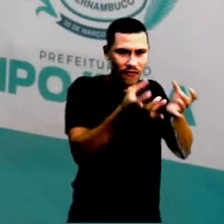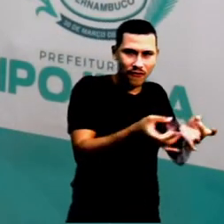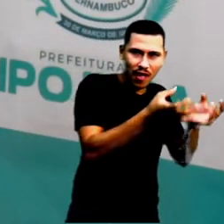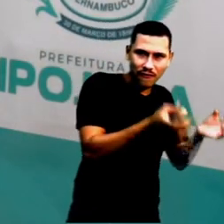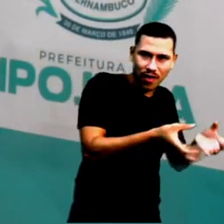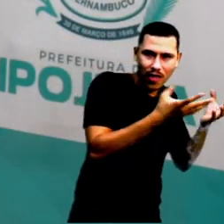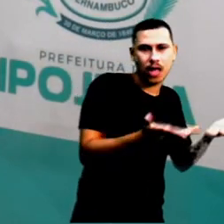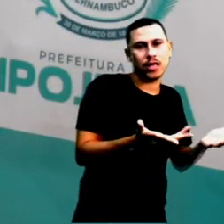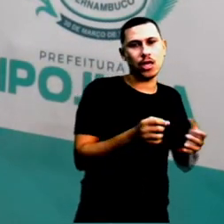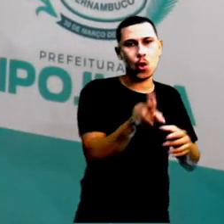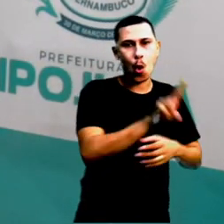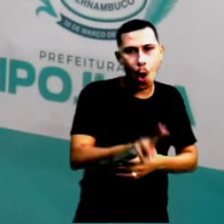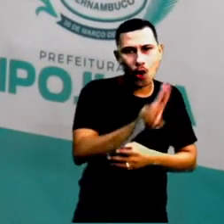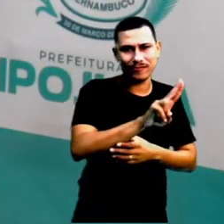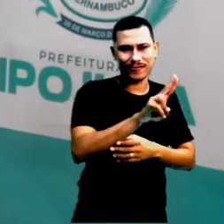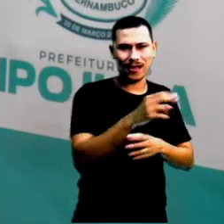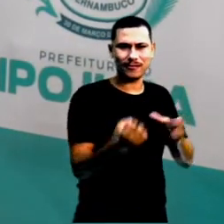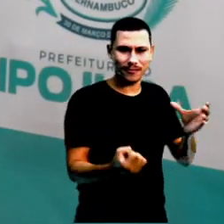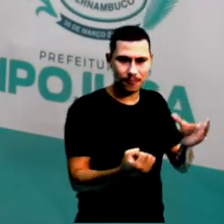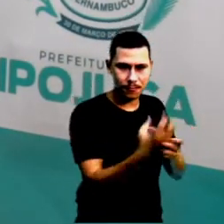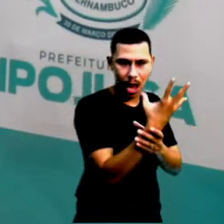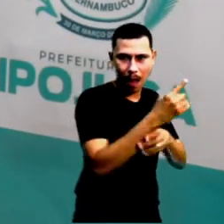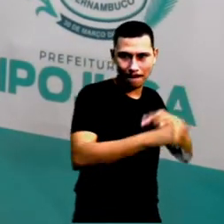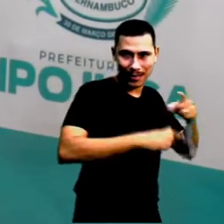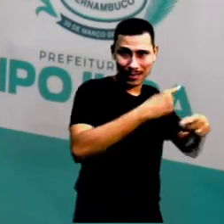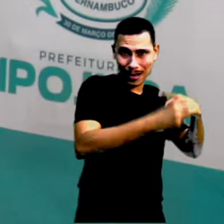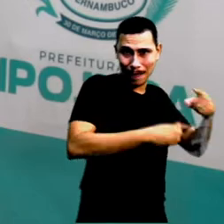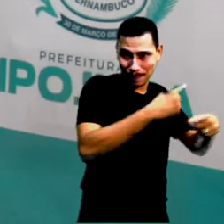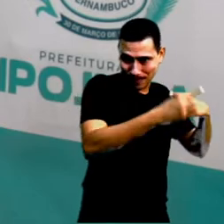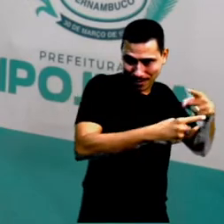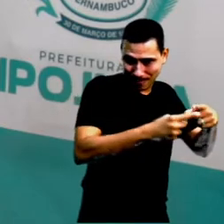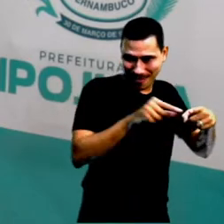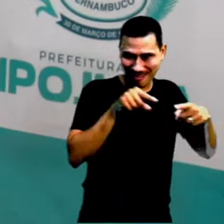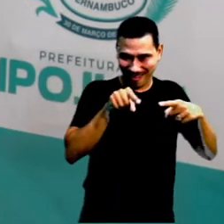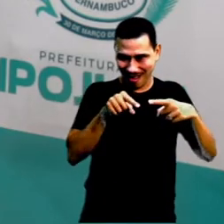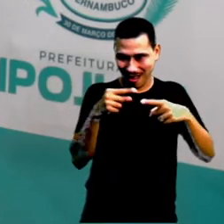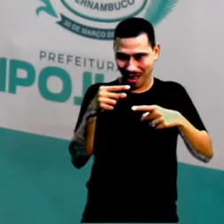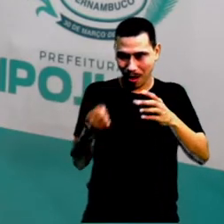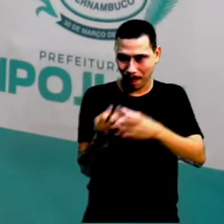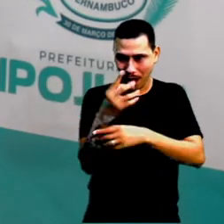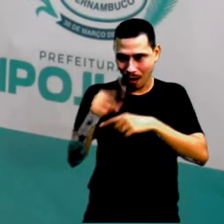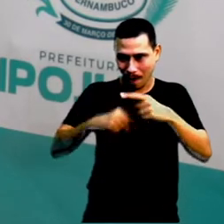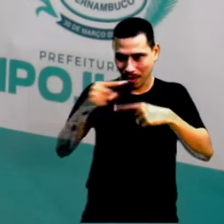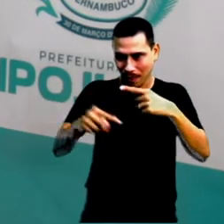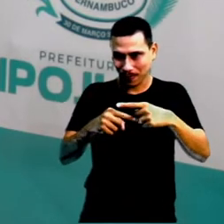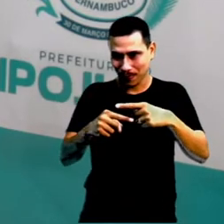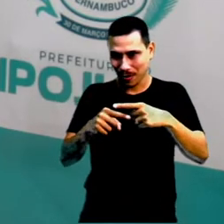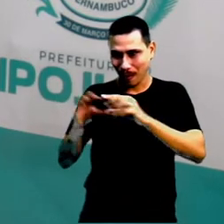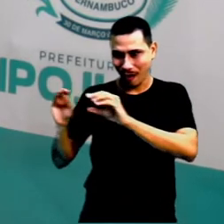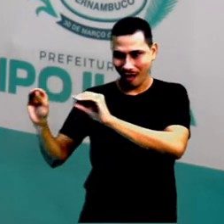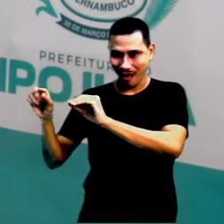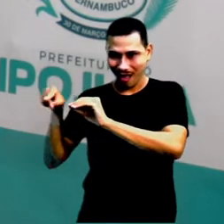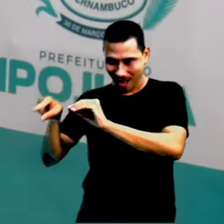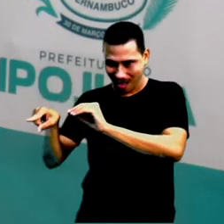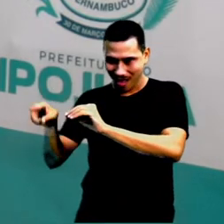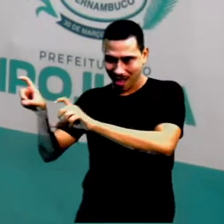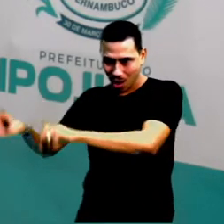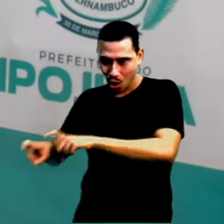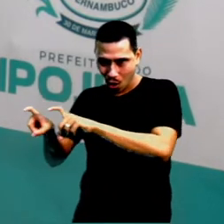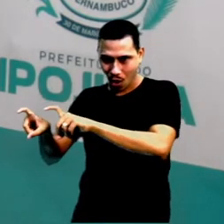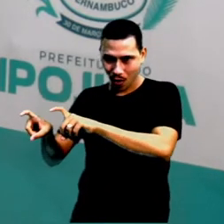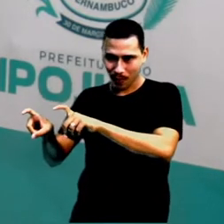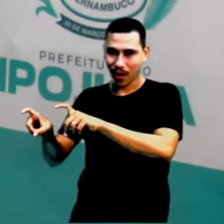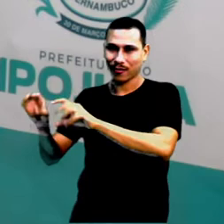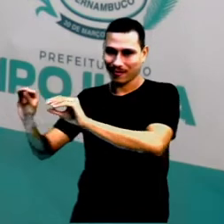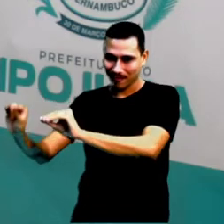de matérias-primas que vêm do campo, que vêm da zona rural. Então veja a importância, né?